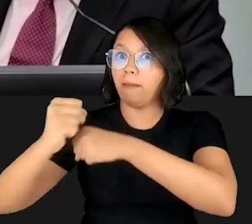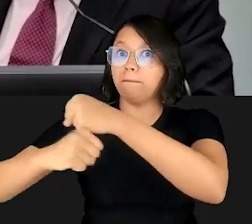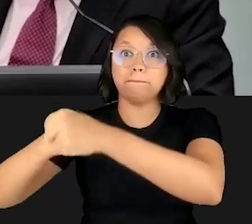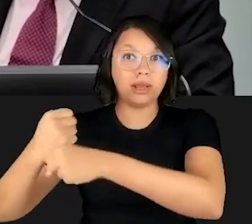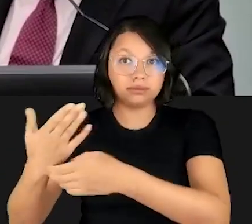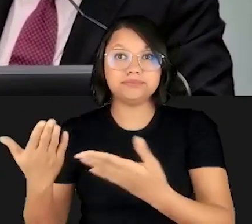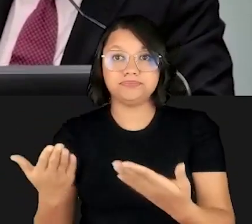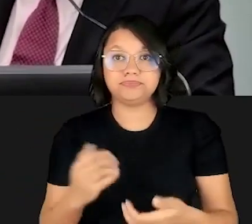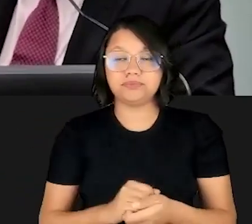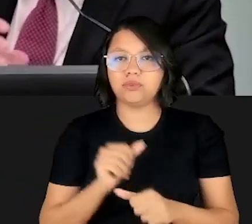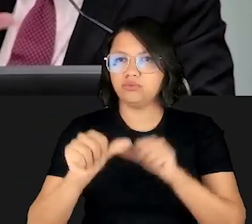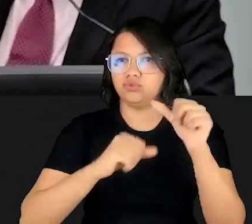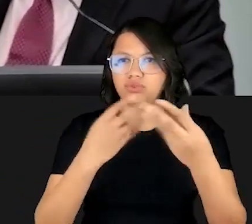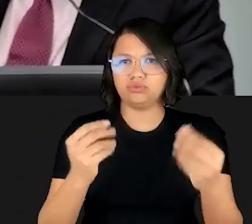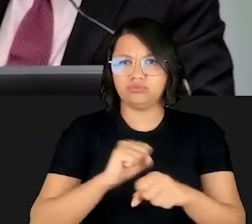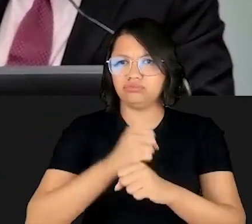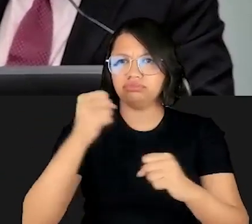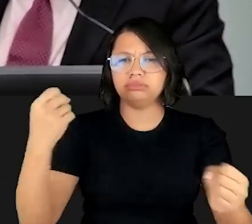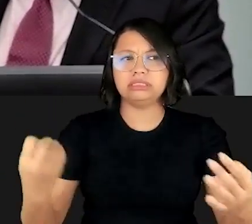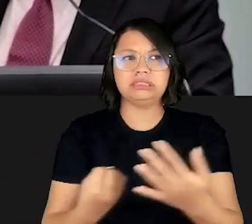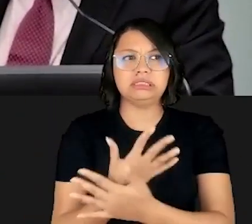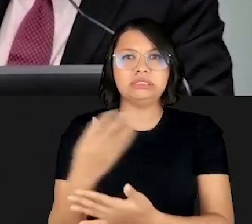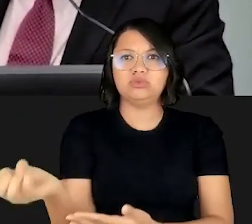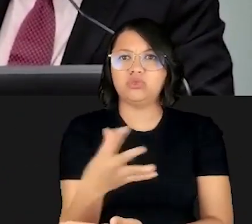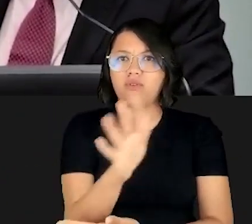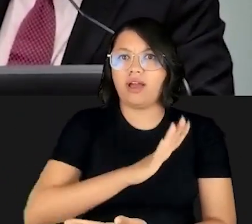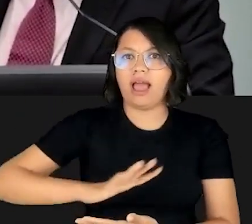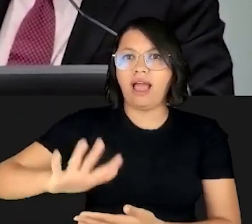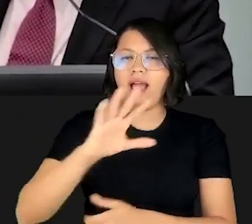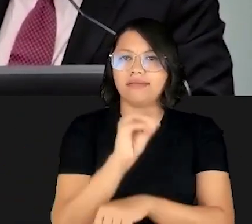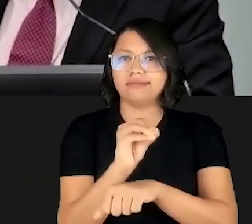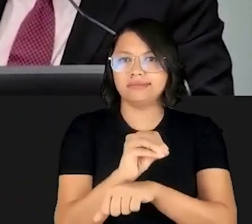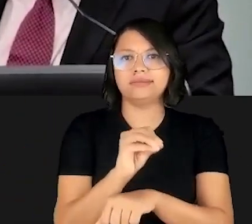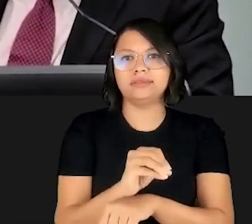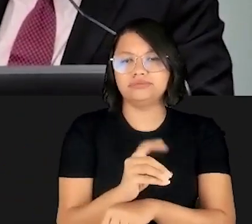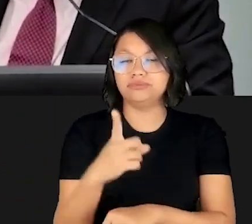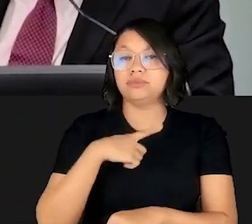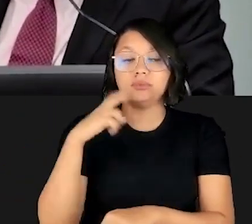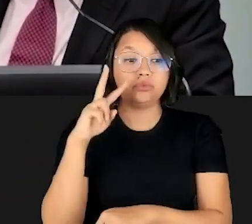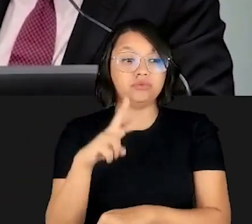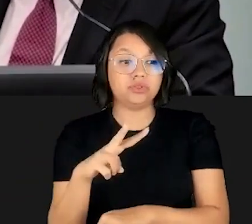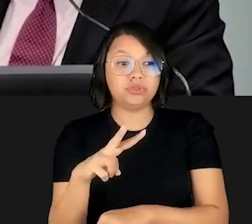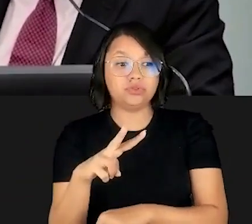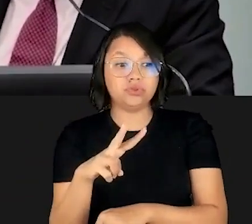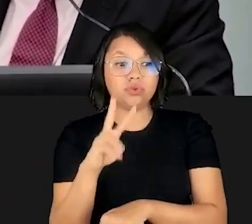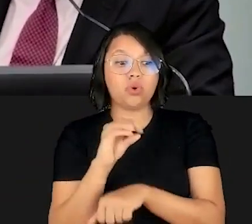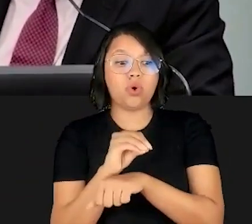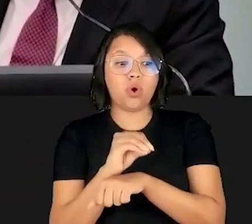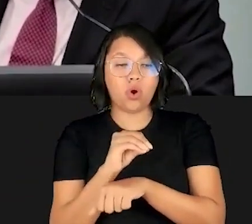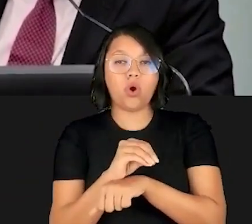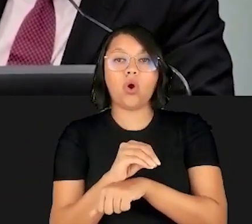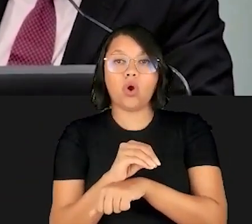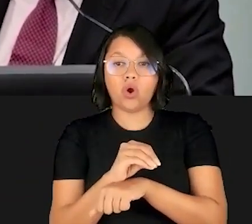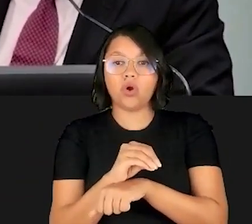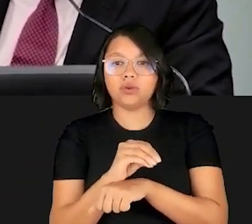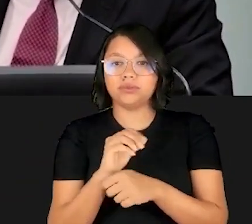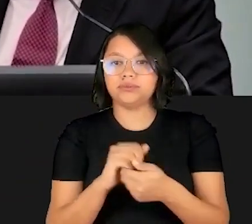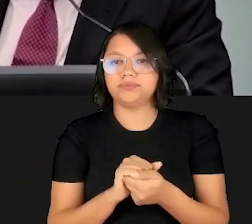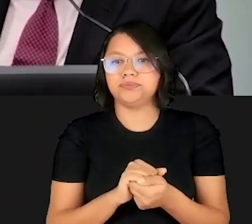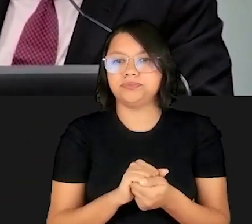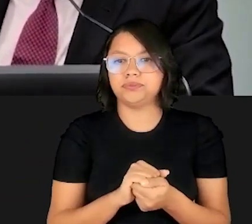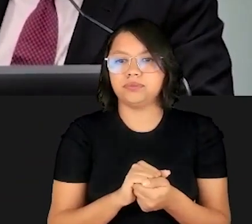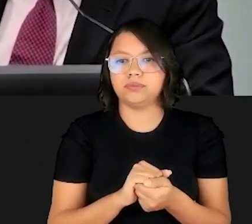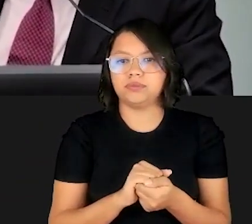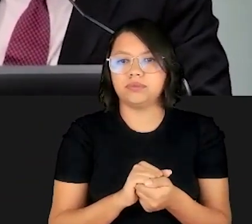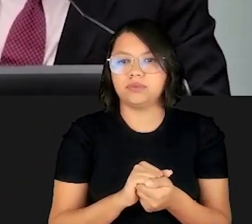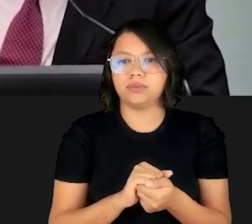uma modificação muito grande e criou toda uma nova área de tratamento e que nós temos visto que é a terapia alvo molecular. Então, a ideia é o